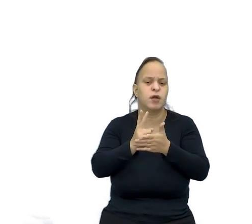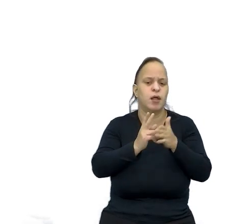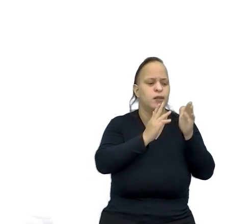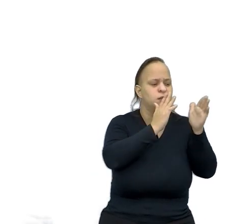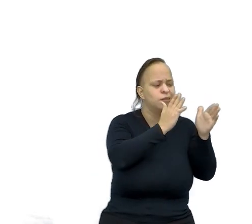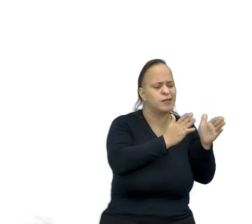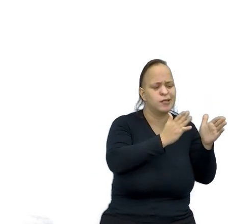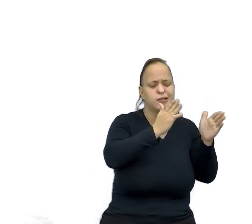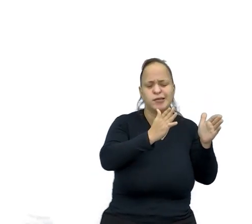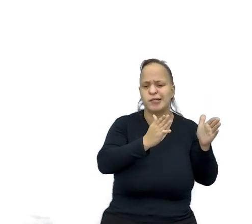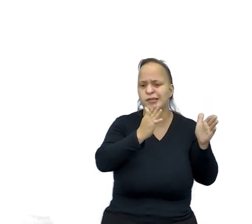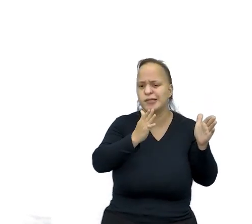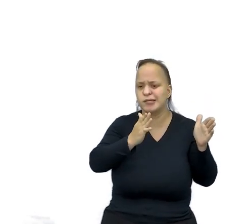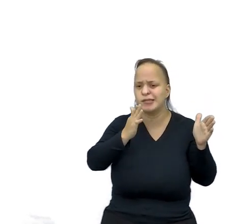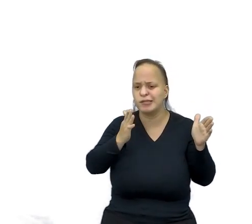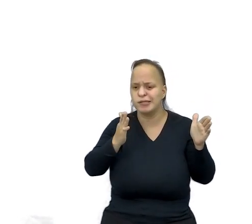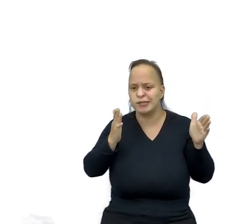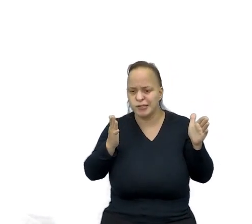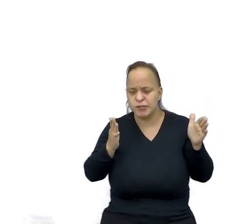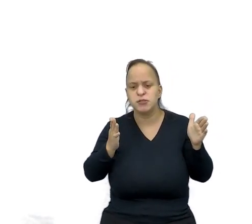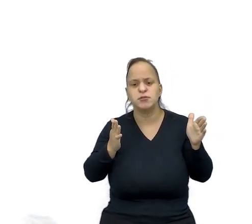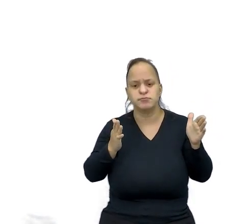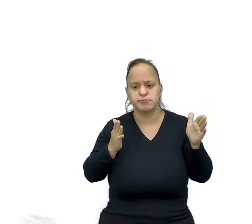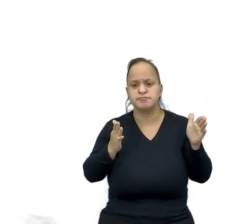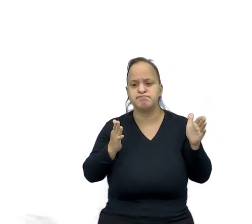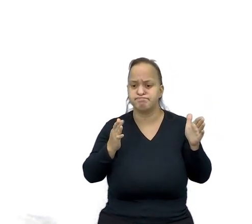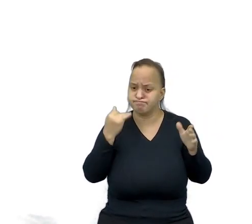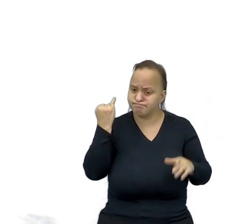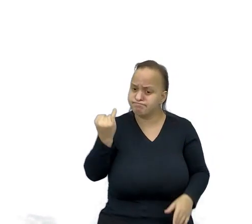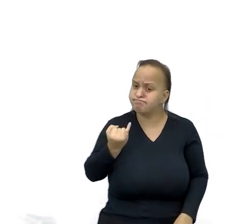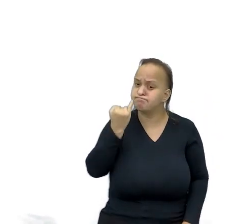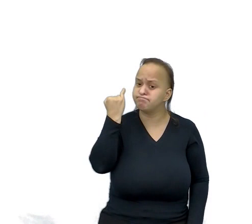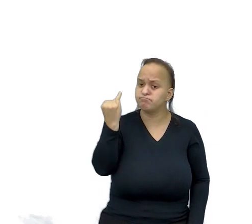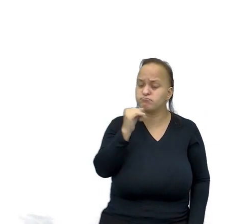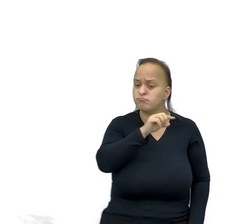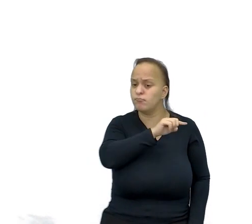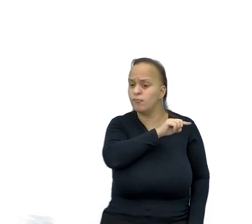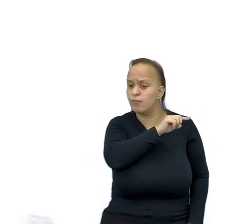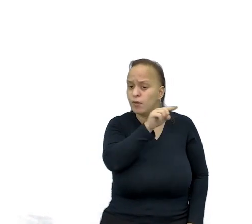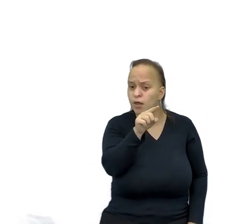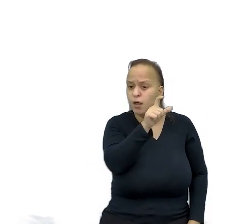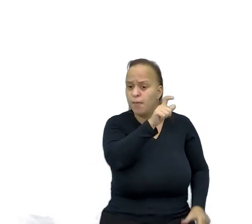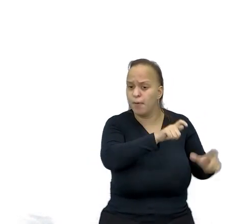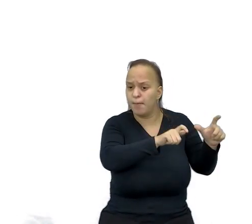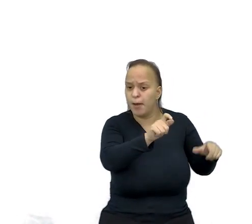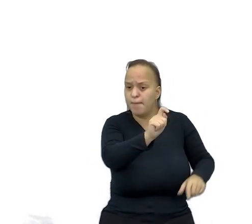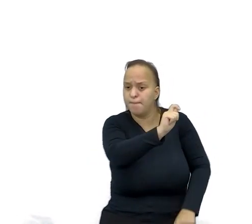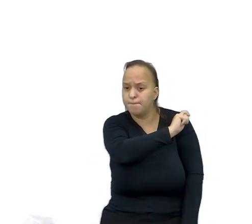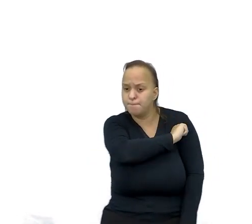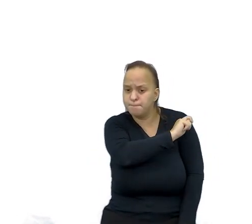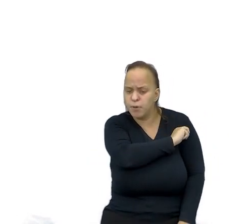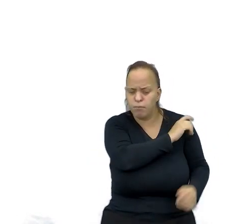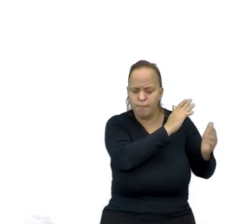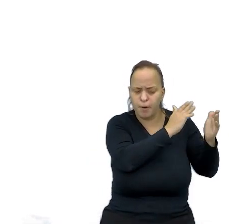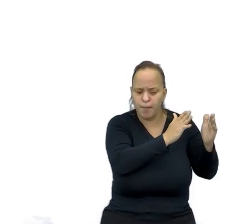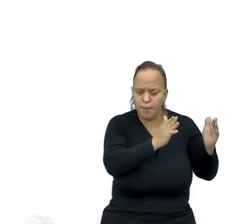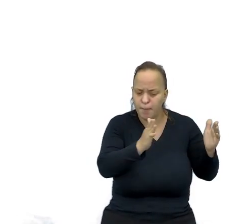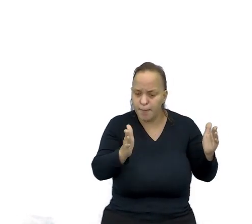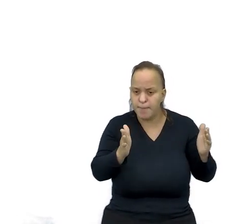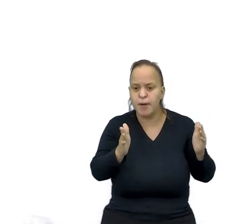né? O relato do passo a passo, lembrando que é importante eles manterem a ordem para não se